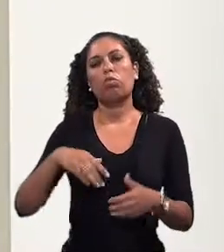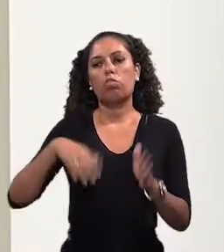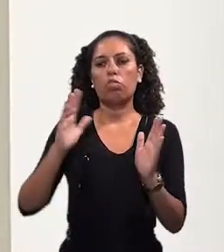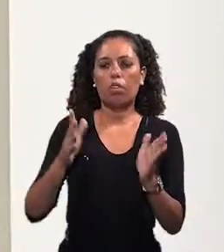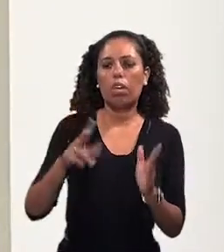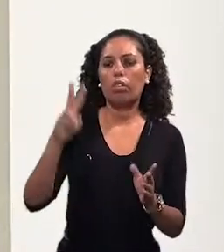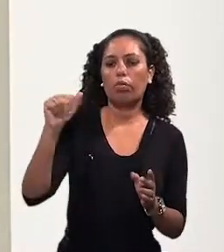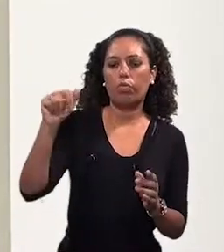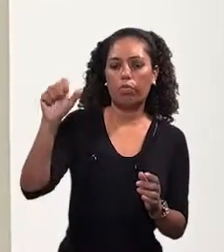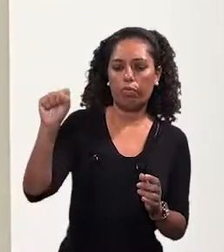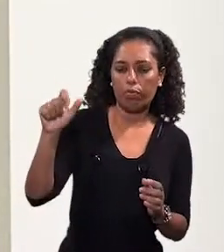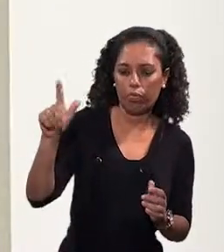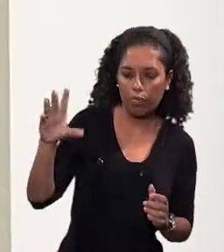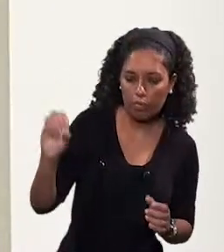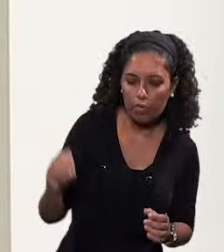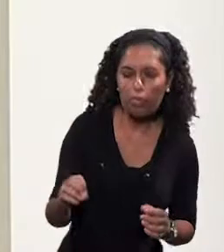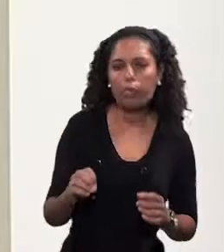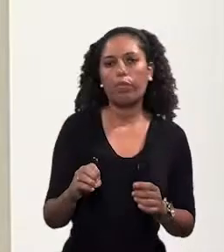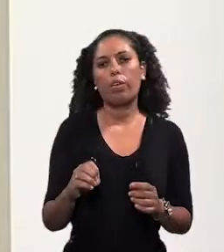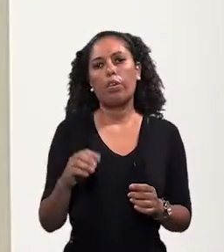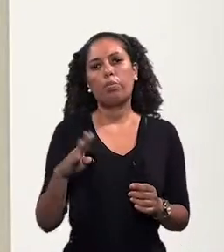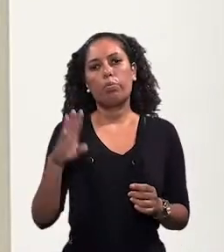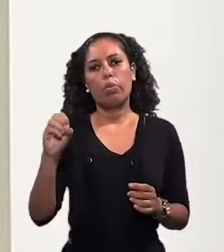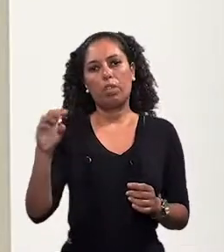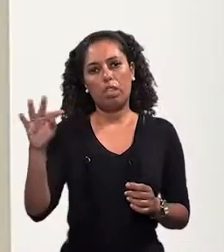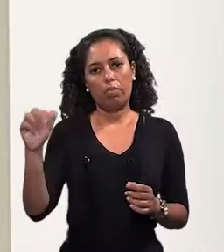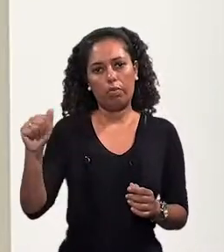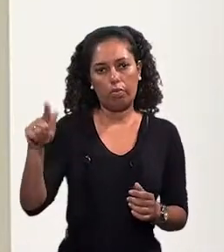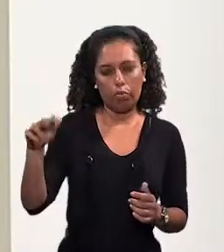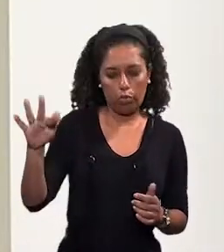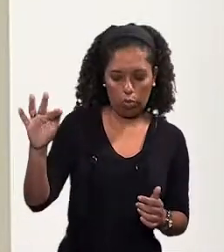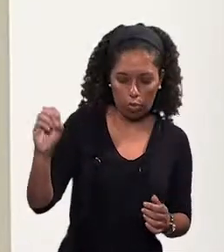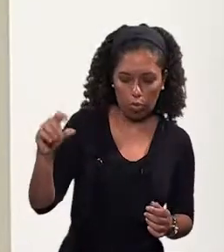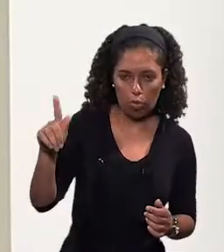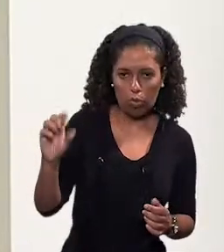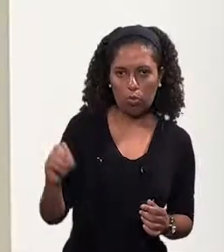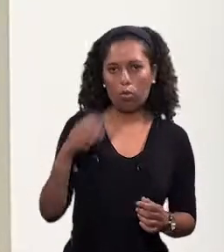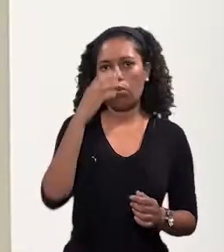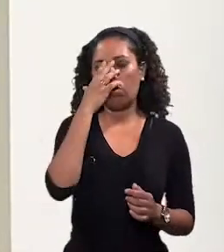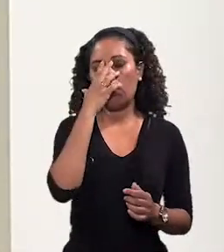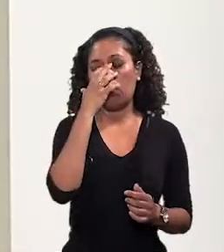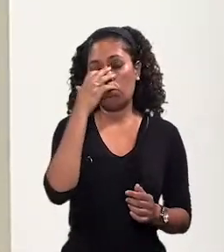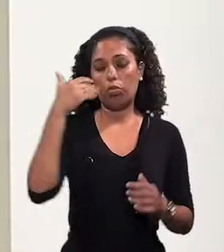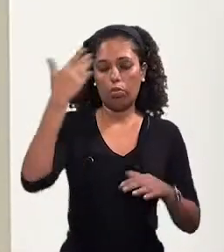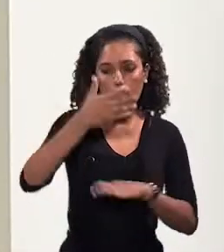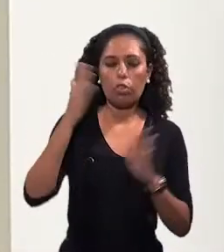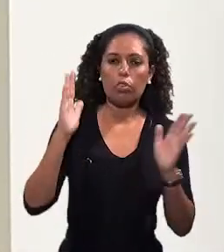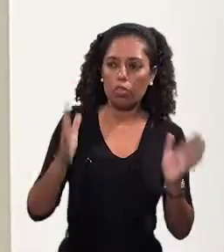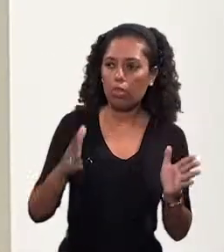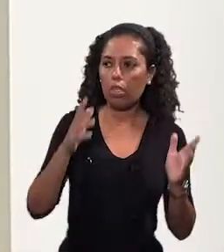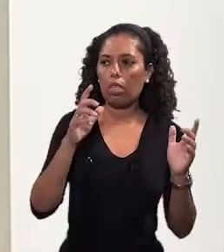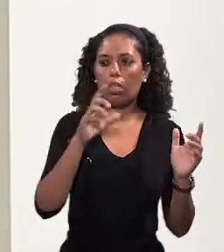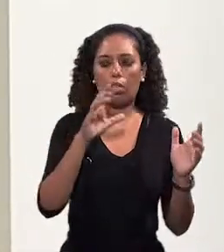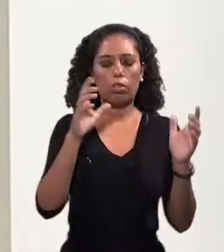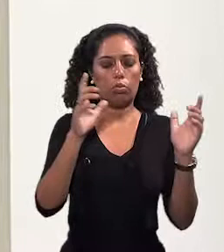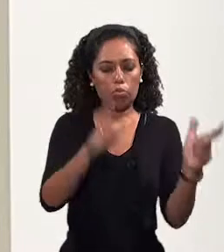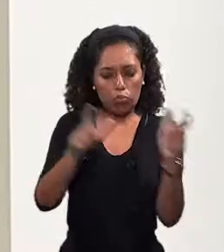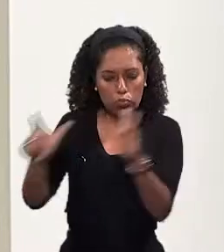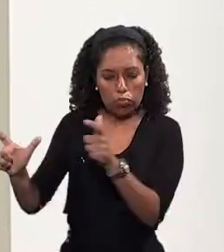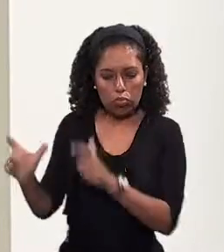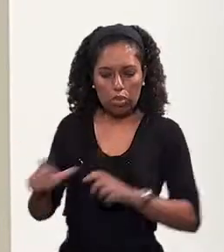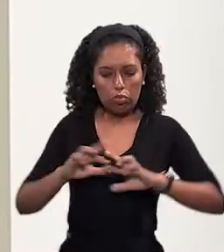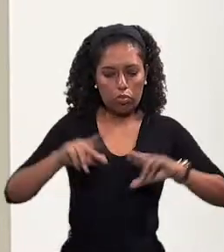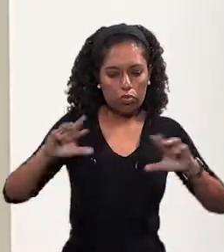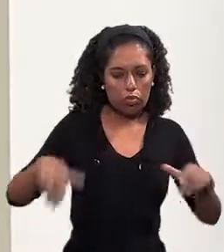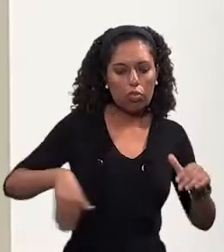jogou no Vasco, só não jogou no Flamengo. E está hoje no Botafogo, já morou em Contêineres em outras ocasiões, já teve uma trajetória